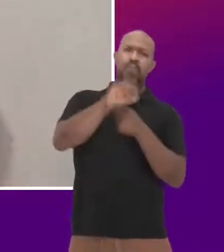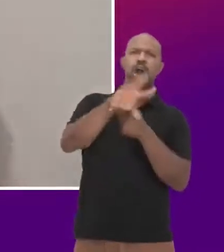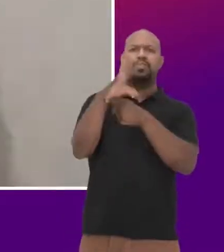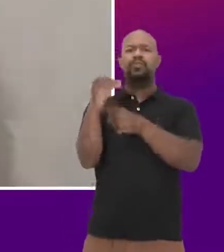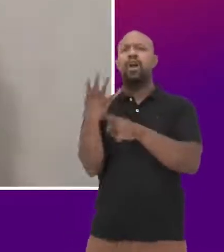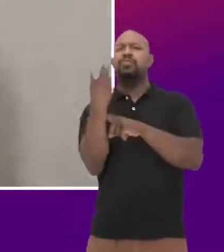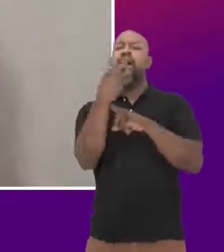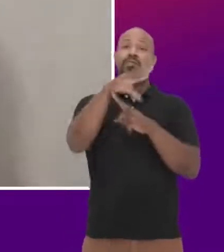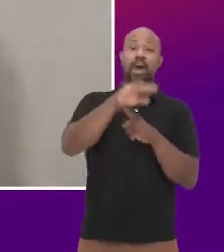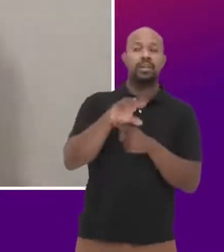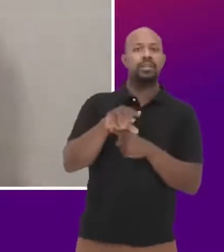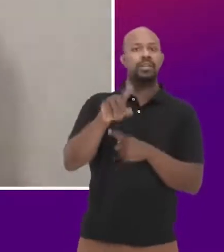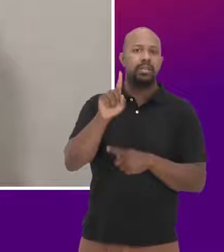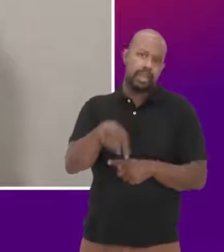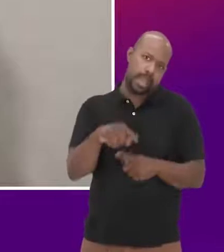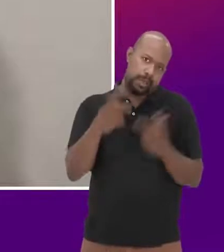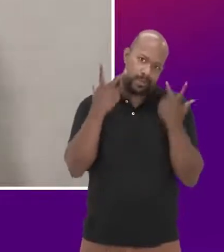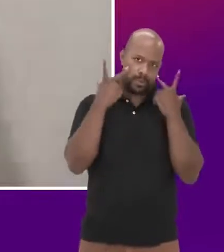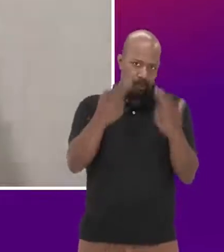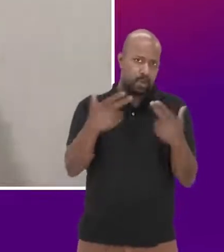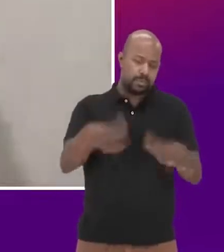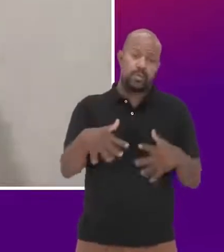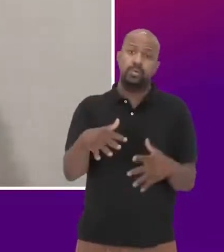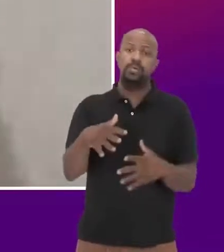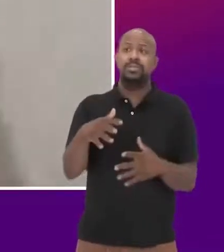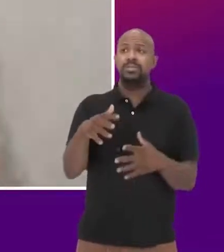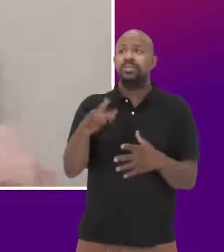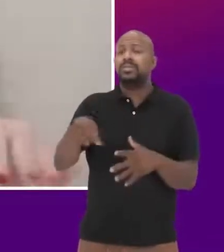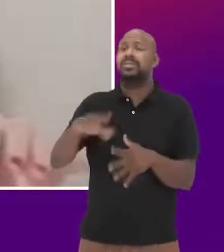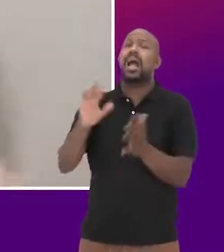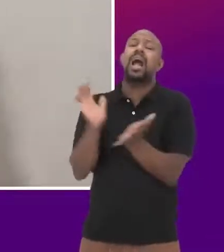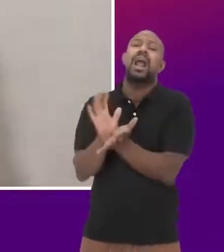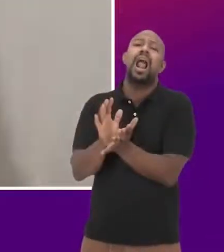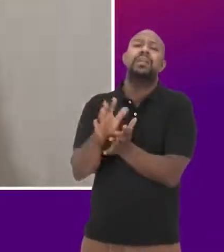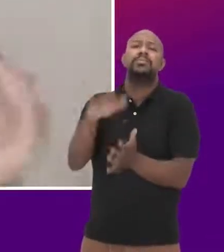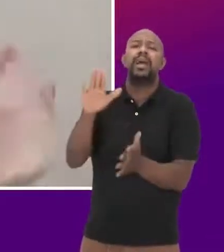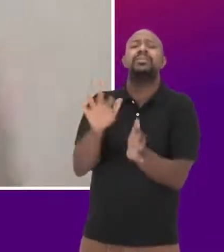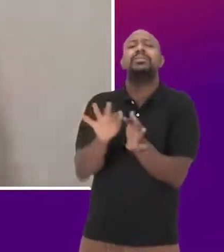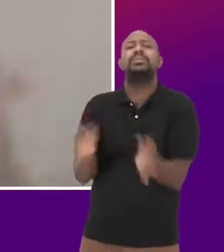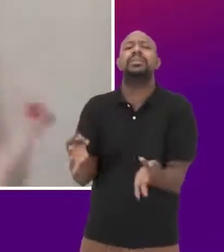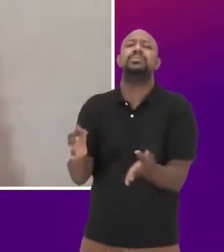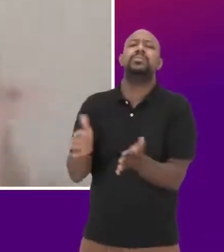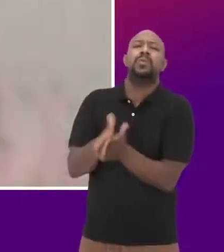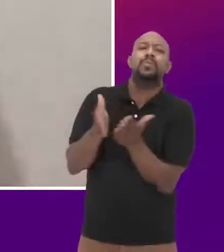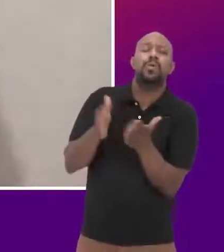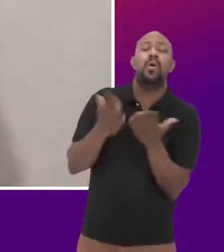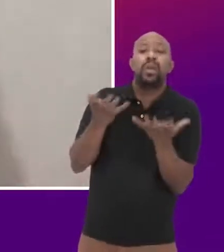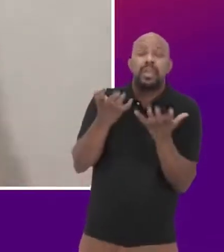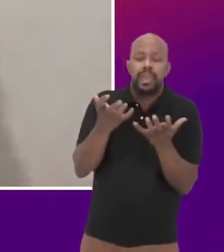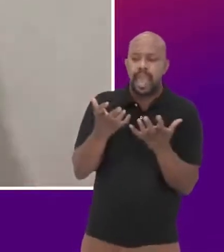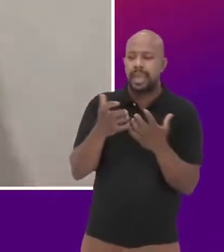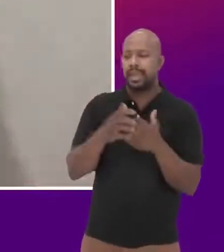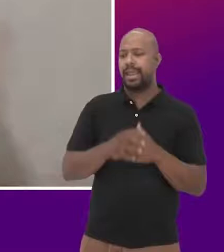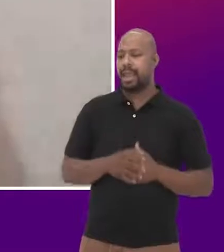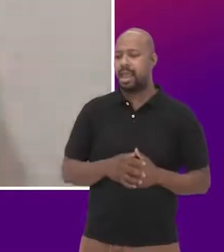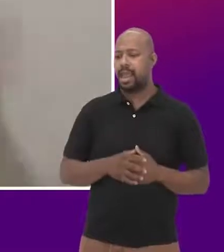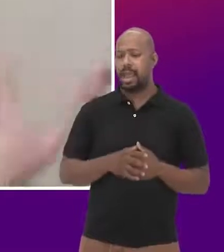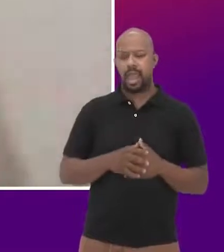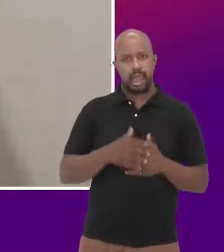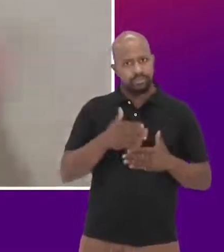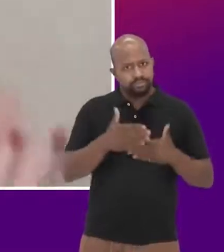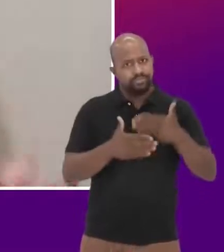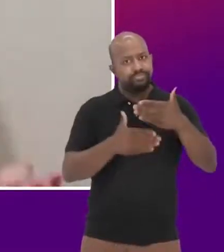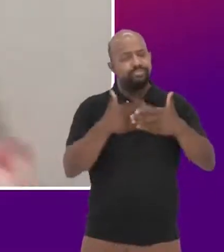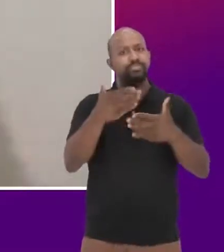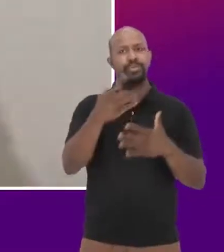fotos. Que é o comum das classes populares ou de pessoas que estão querendo construir